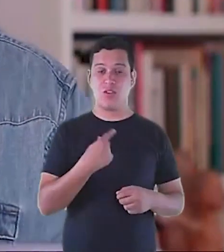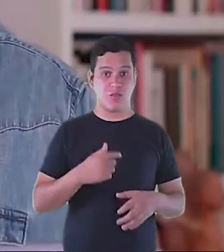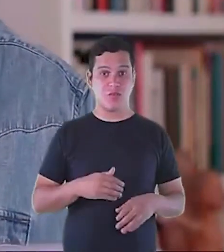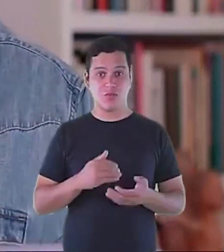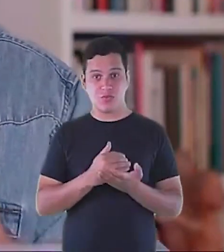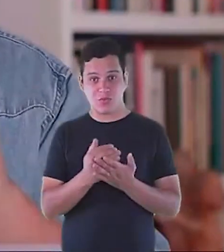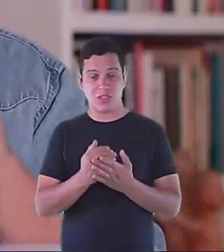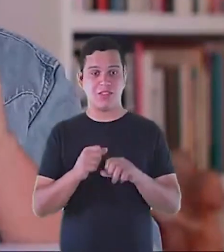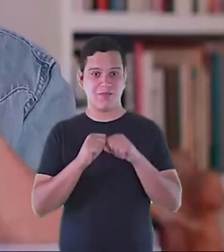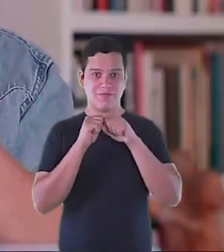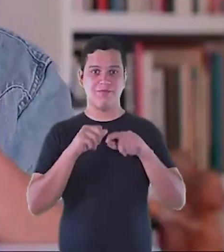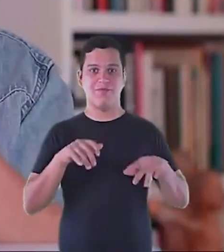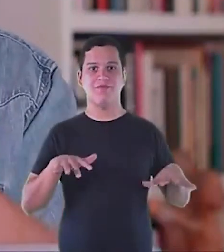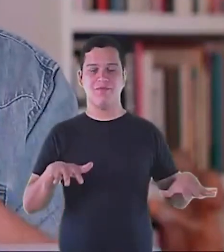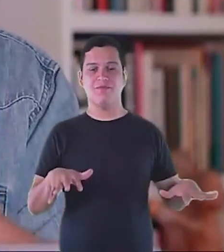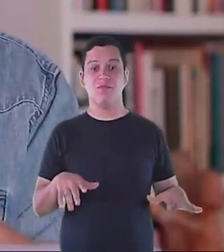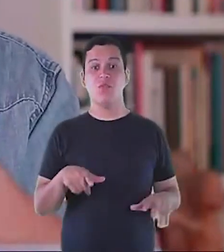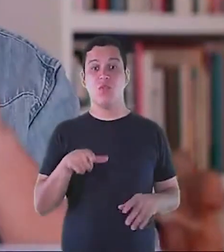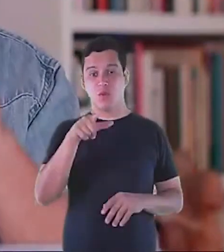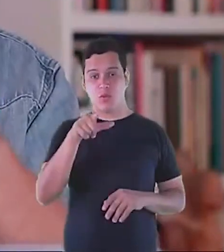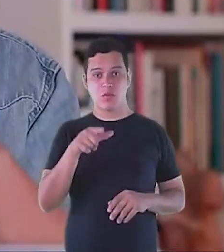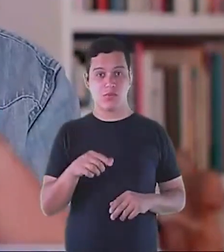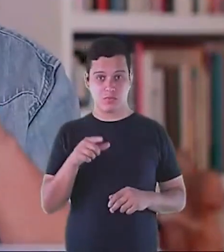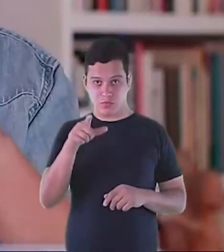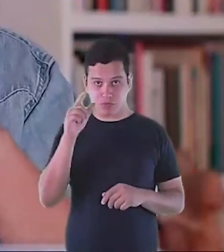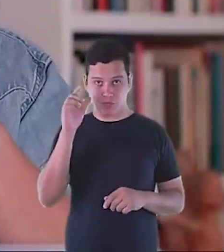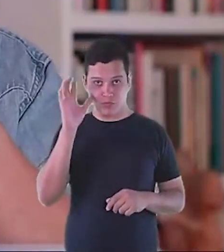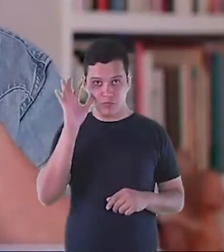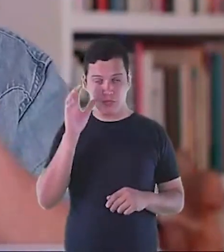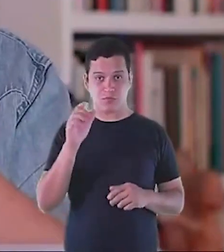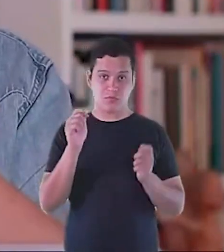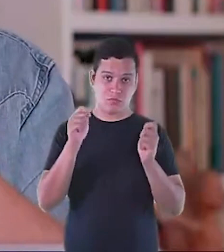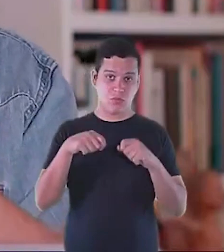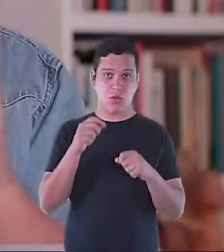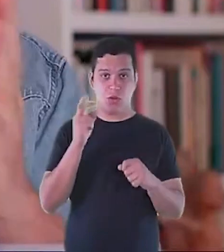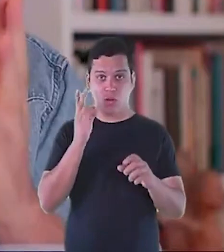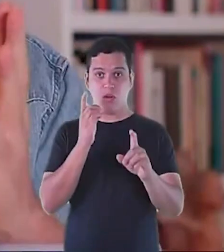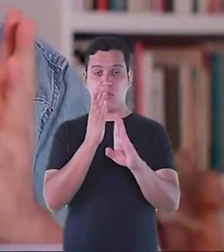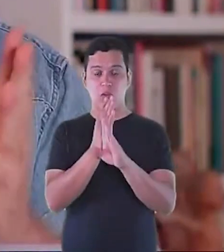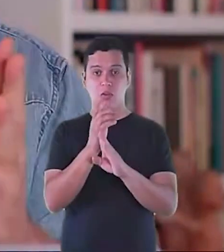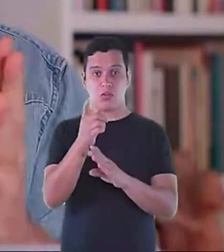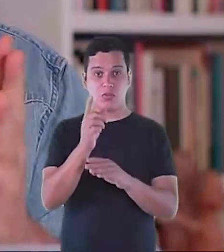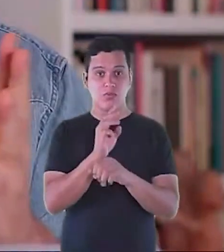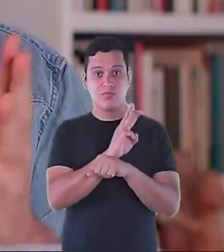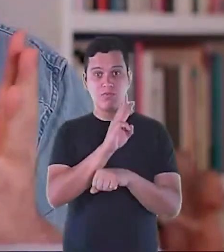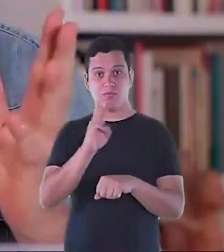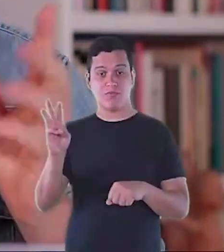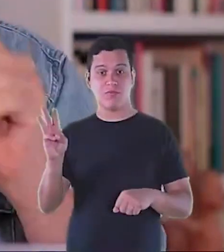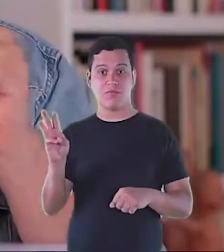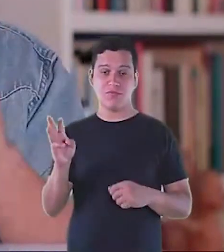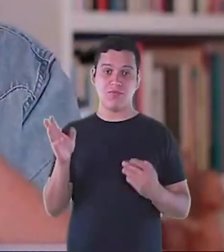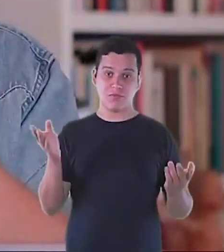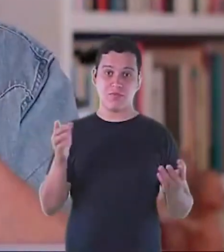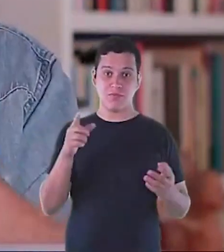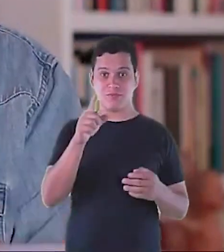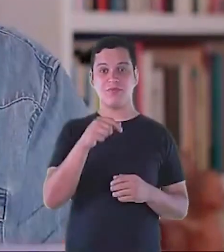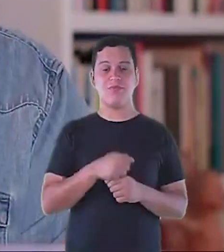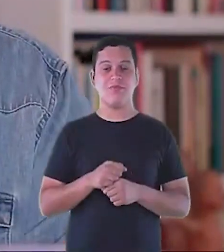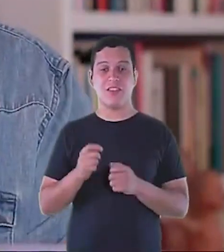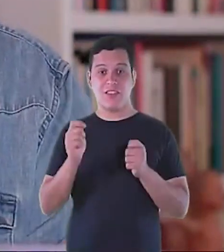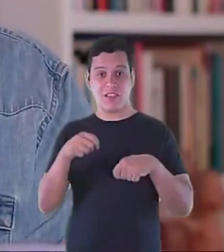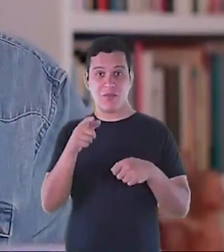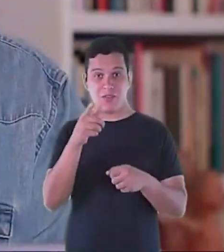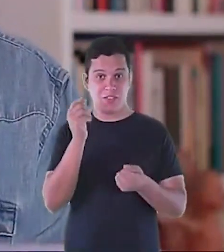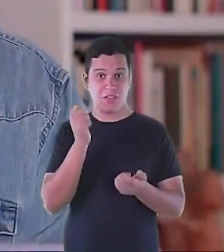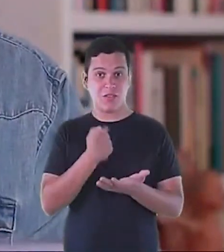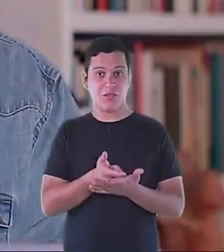livro Escravidão, volume 2, de Laurentino Gomes. A capa é vermelha com escrito Escravidão em preto